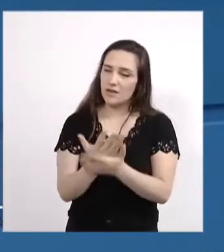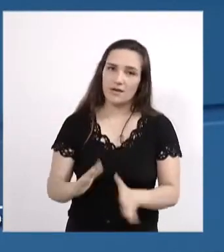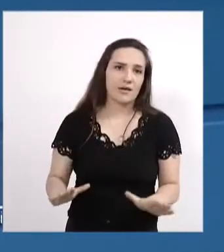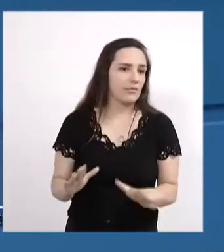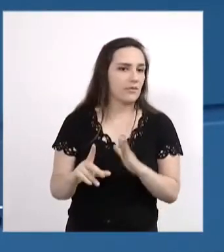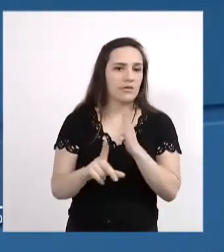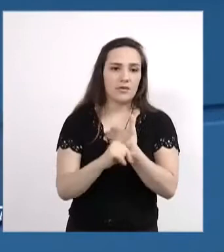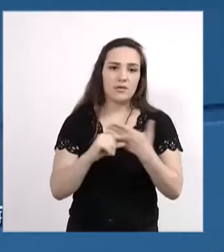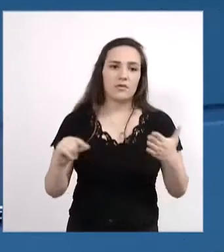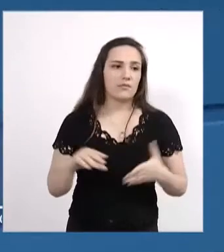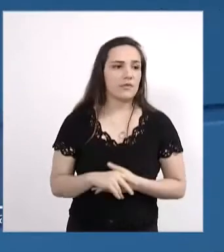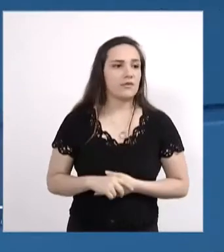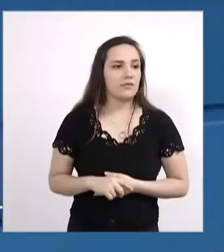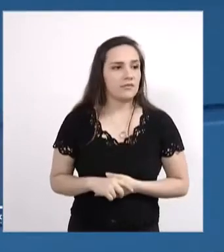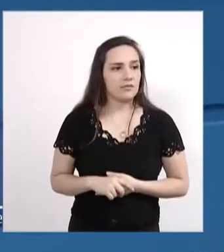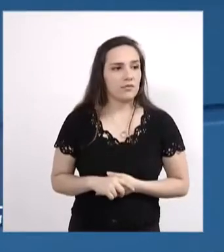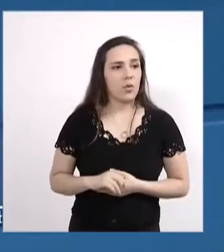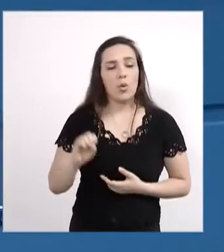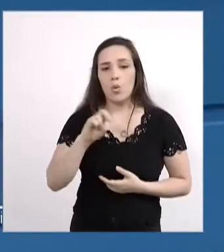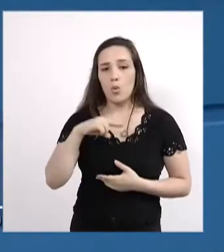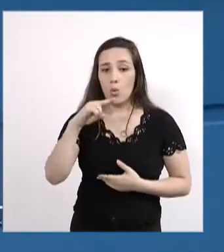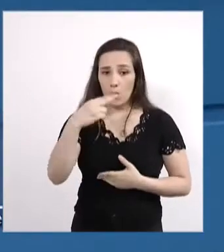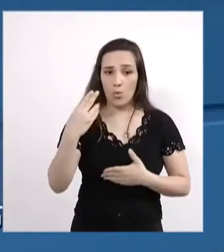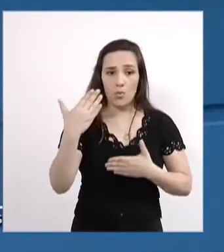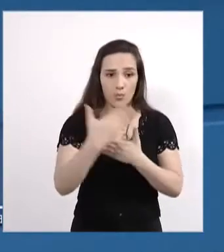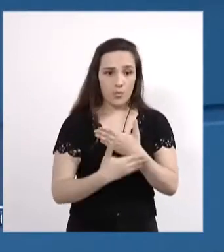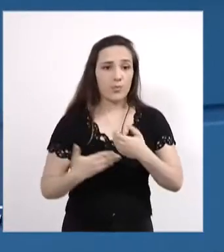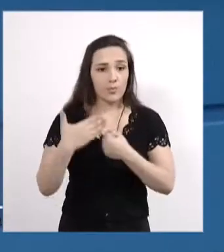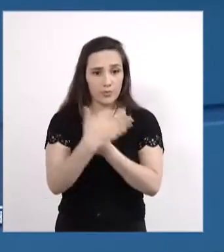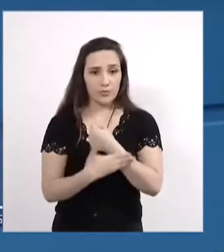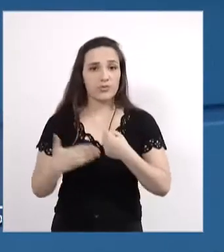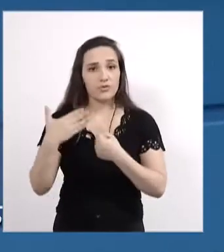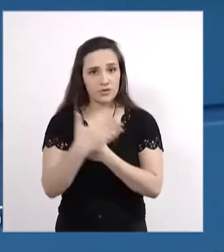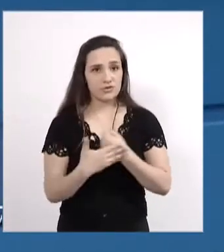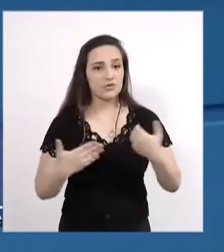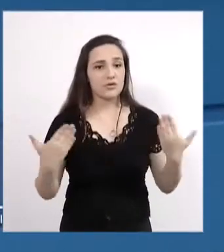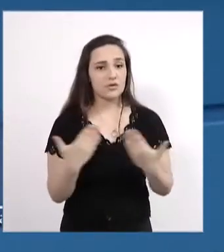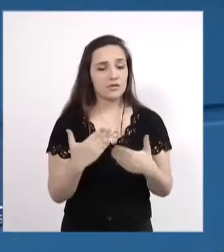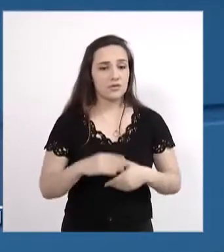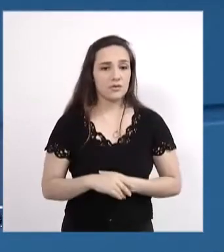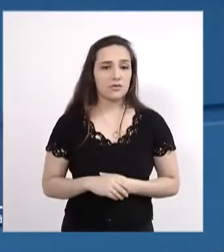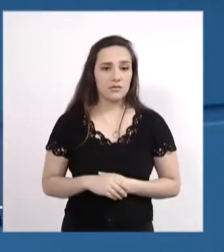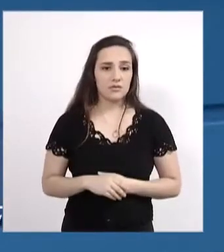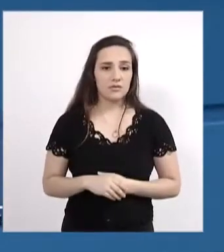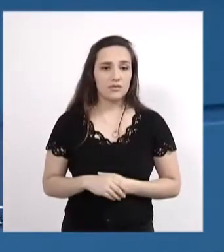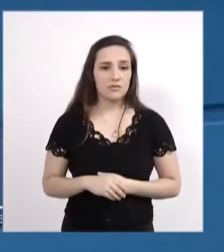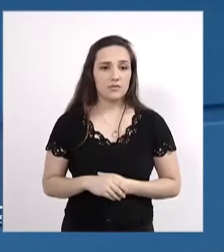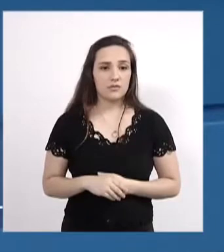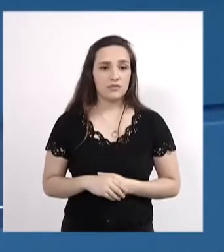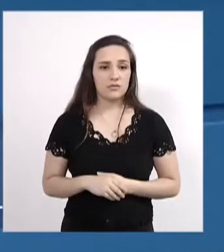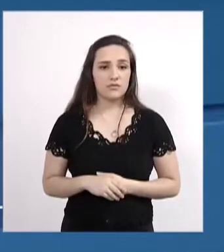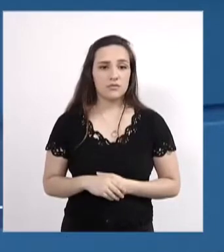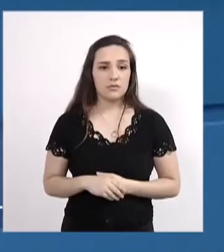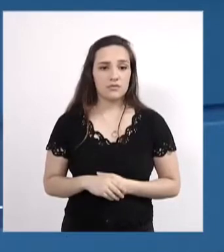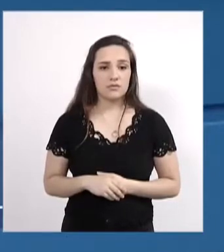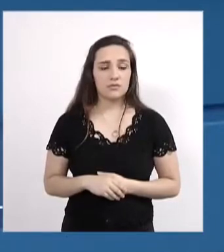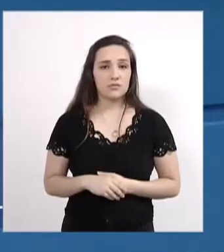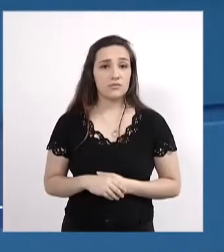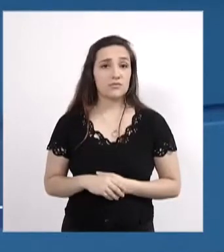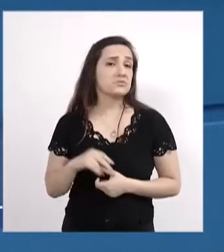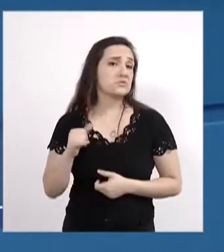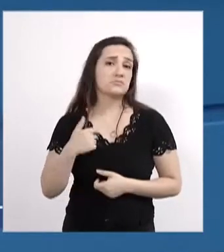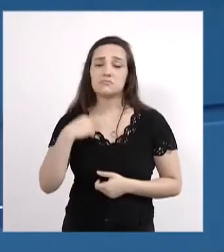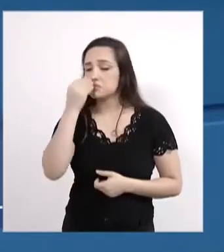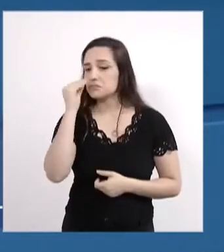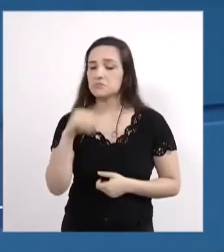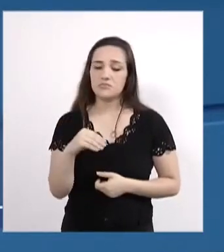é a leitura que vai fazer. Ou nós protegemos a fauna, a flora, o maior bioma que existe no planeta, ou daqui mais um dia